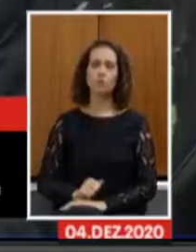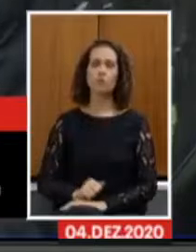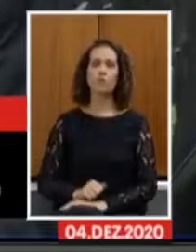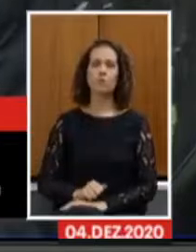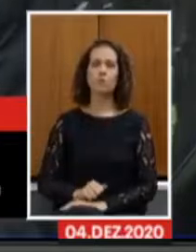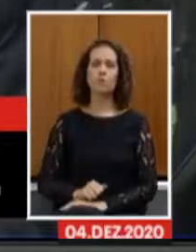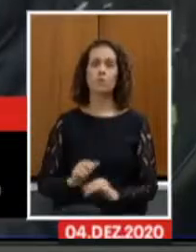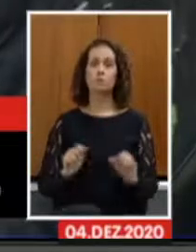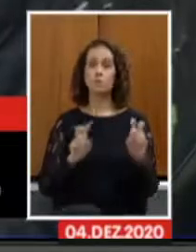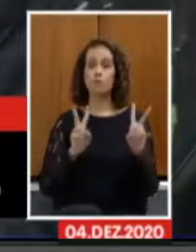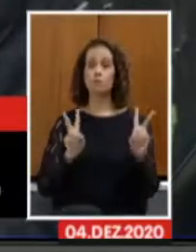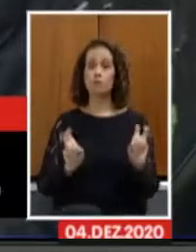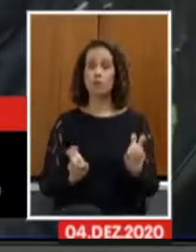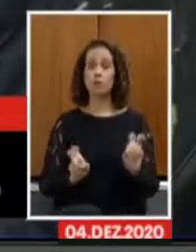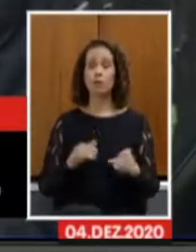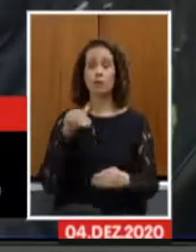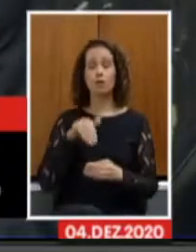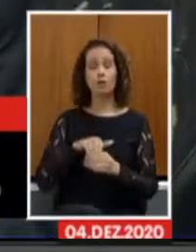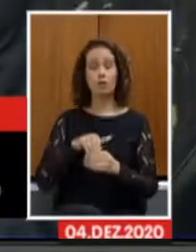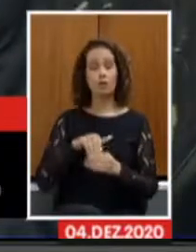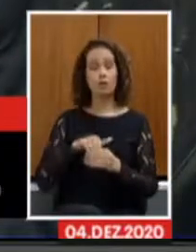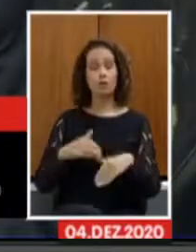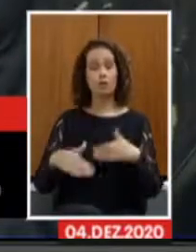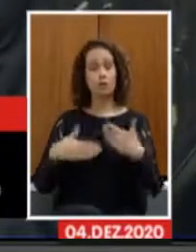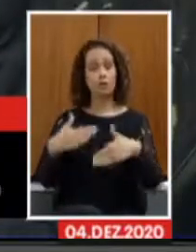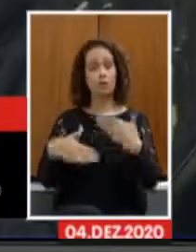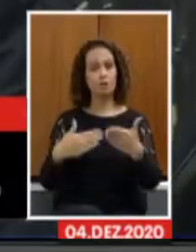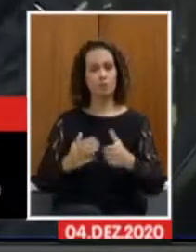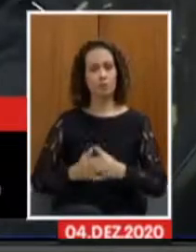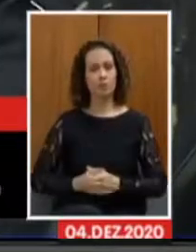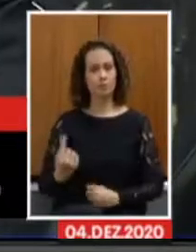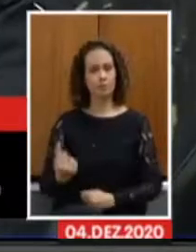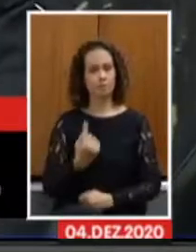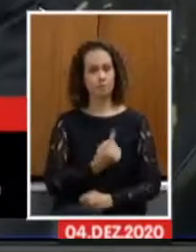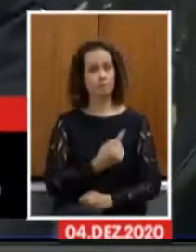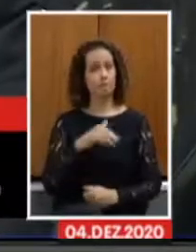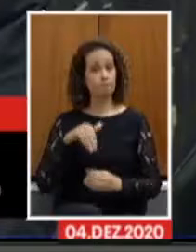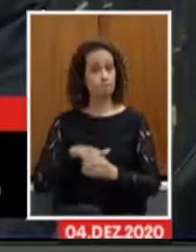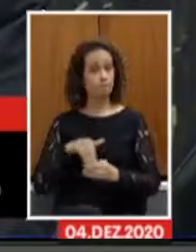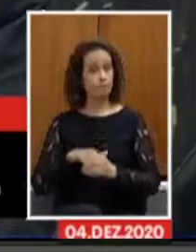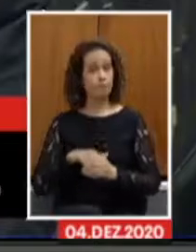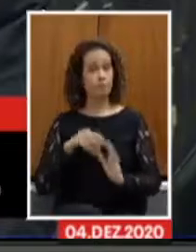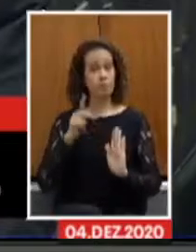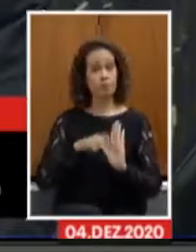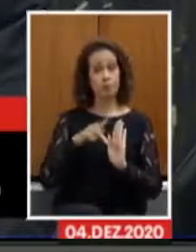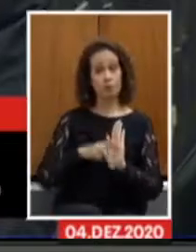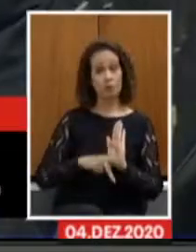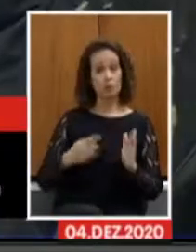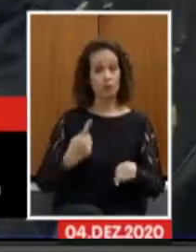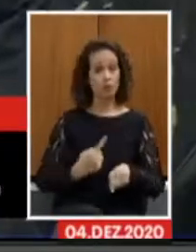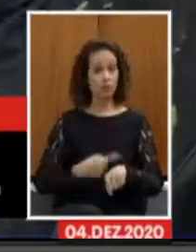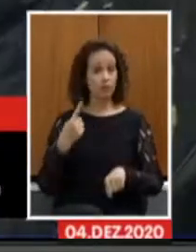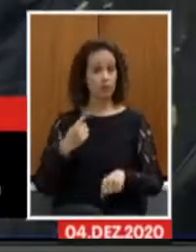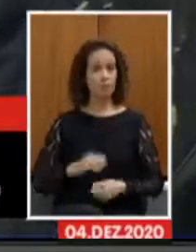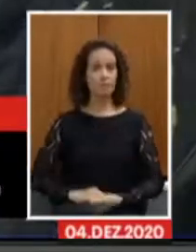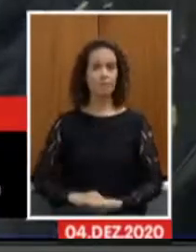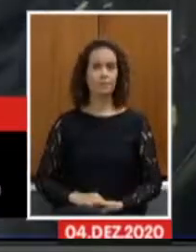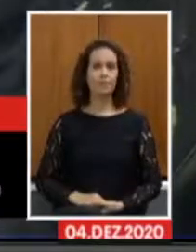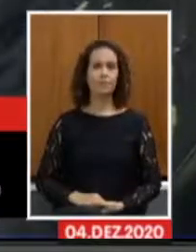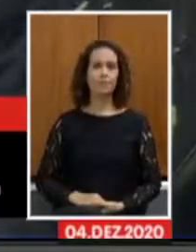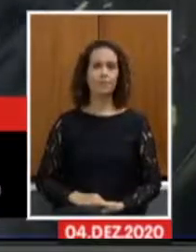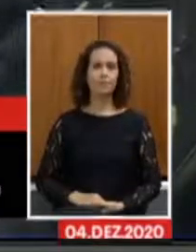vai submeter a matéria à votação pelo processo nominal. Em votação o projeto, em votação.